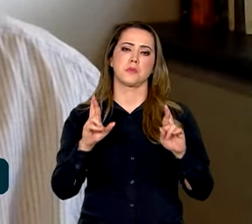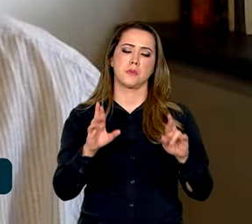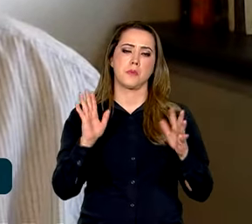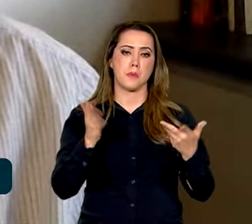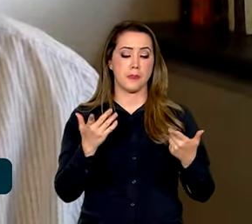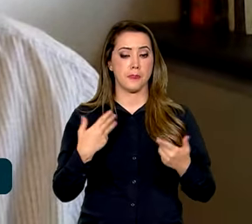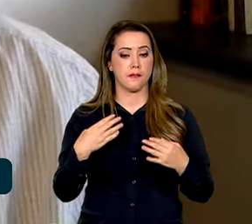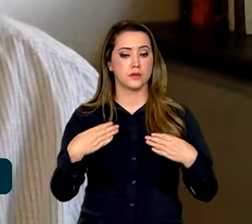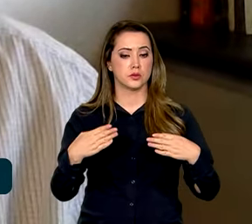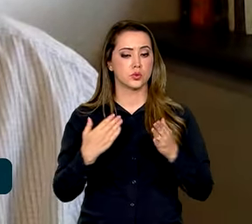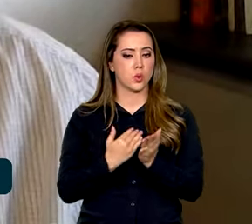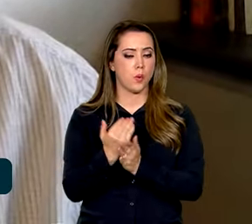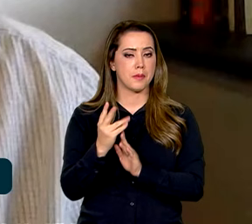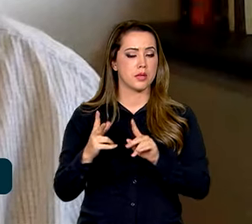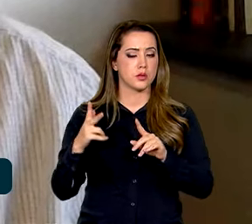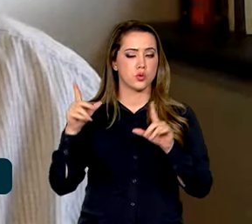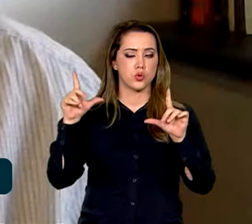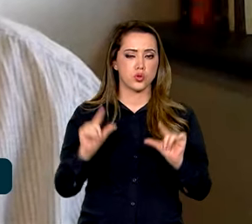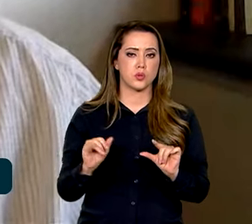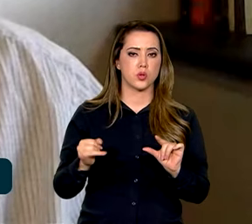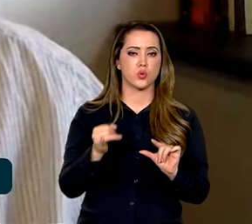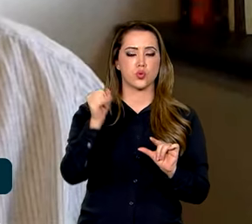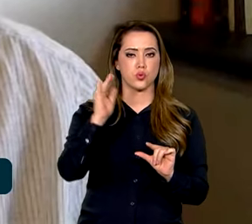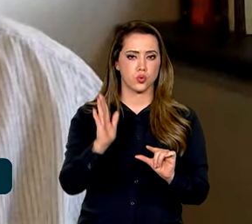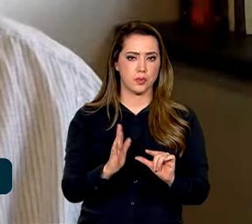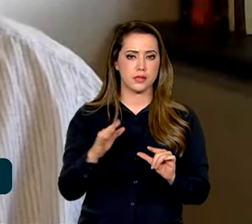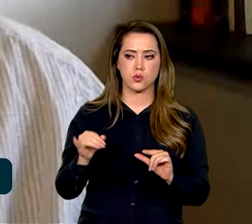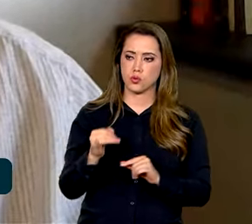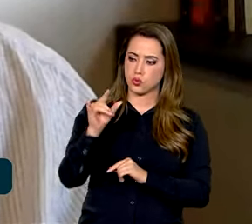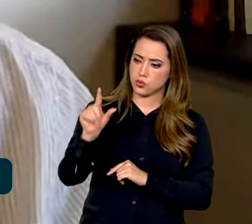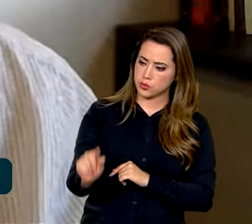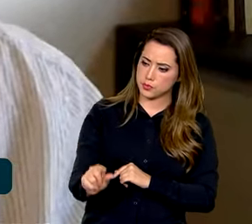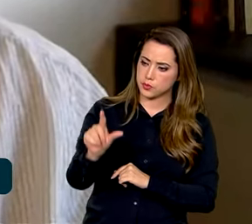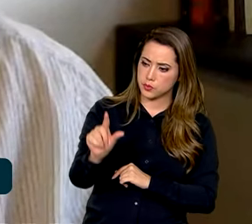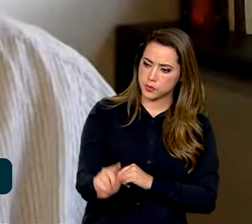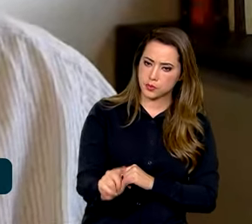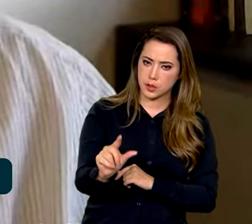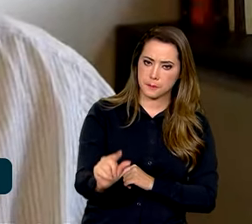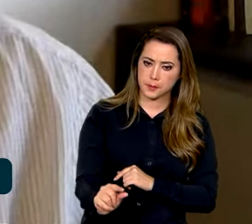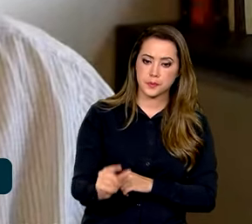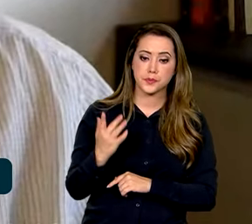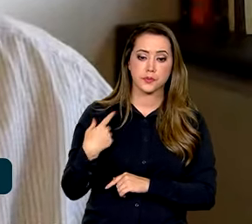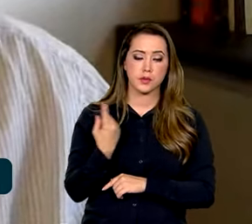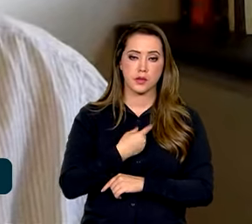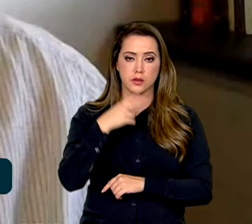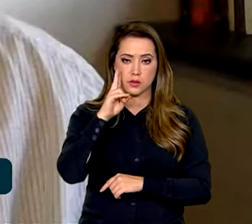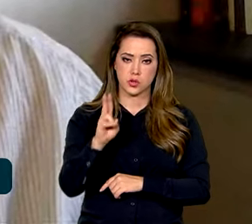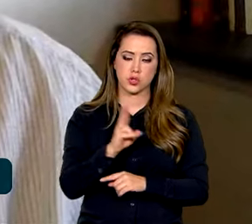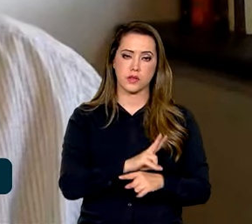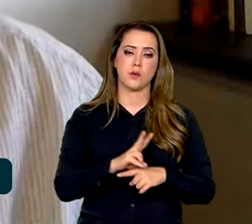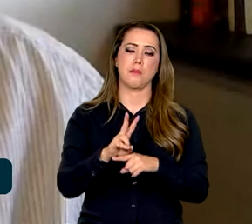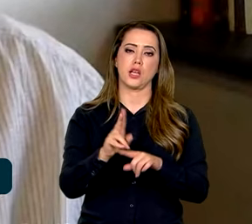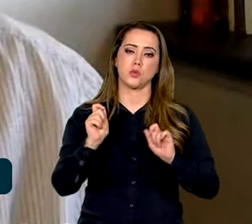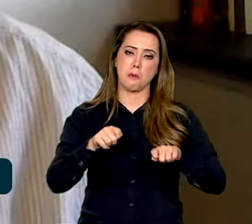o início do corte dos juros no Brasil. Então, você tem um corte dos juros, então o crédito